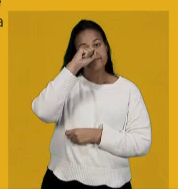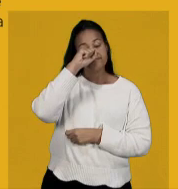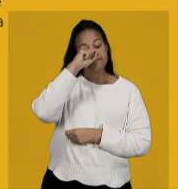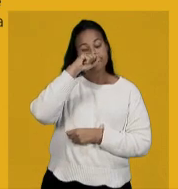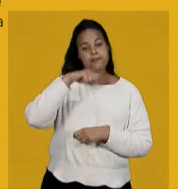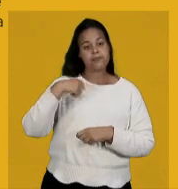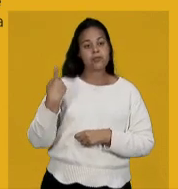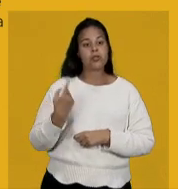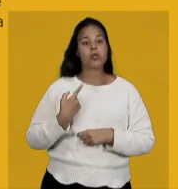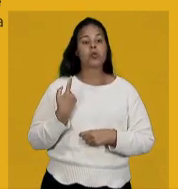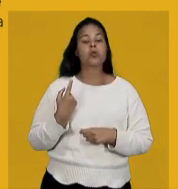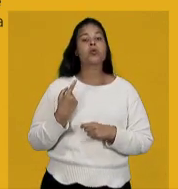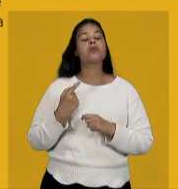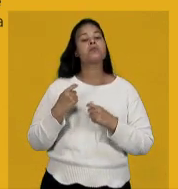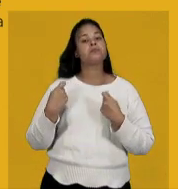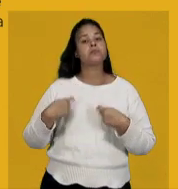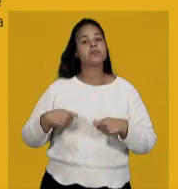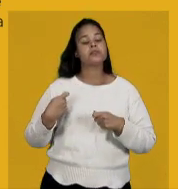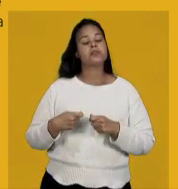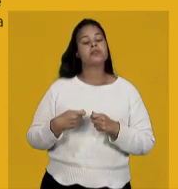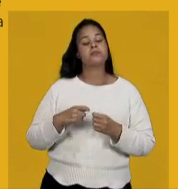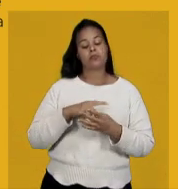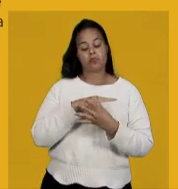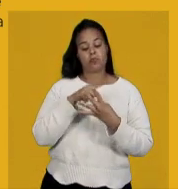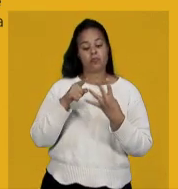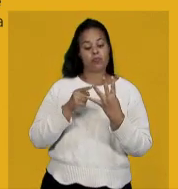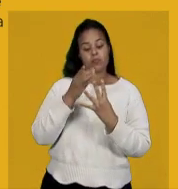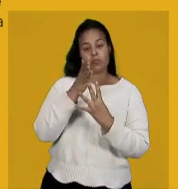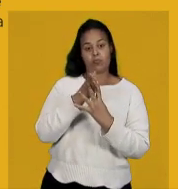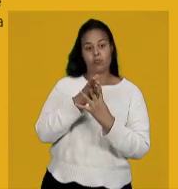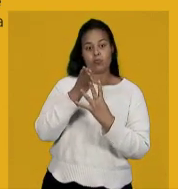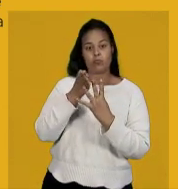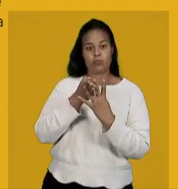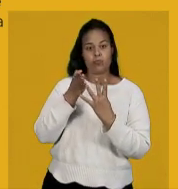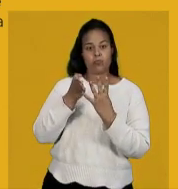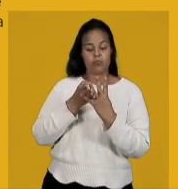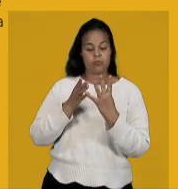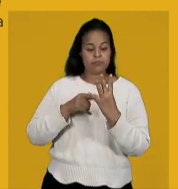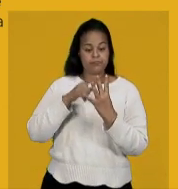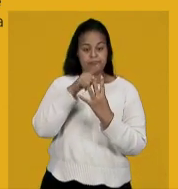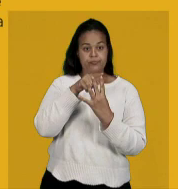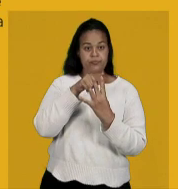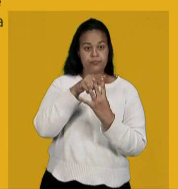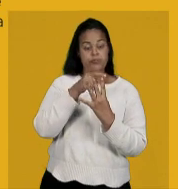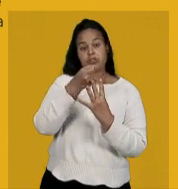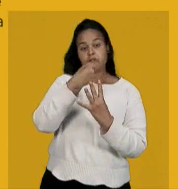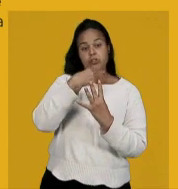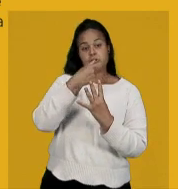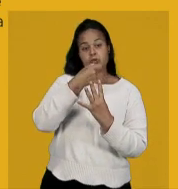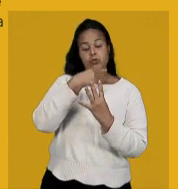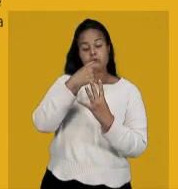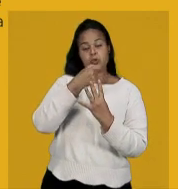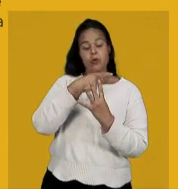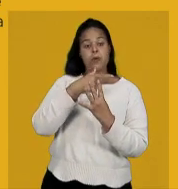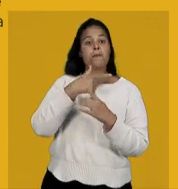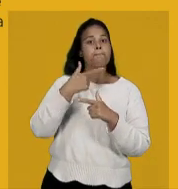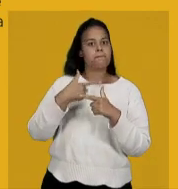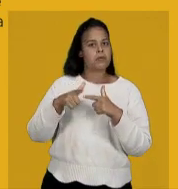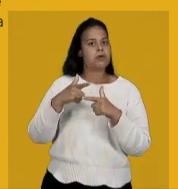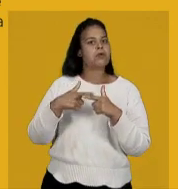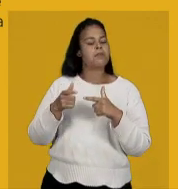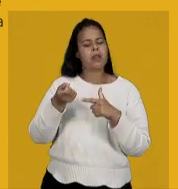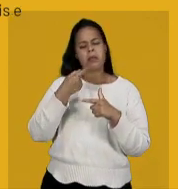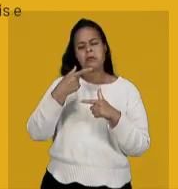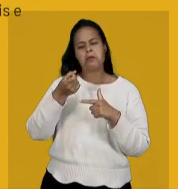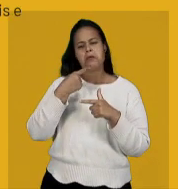vamos dividi-la em 4 aulas. A aula de hoje nós vamos ver o medicamento, os riscos da automedicação e o